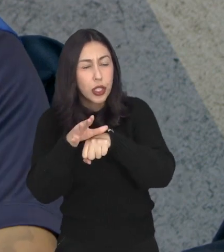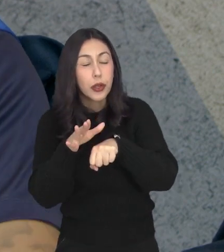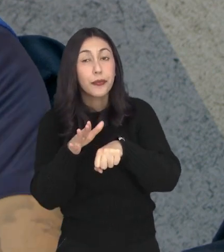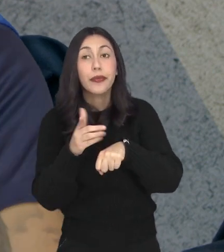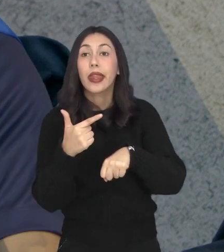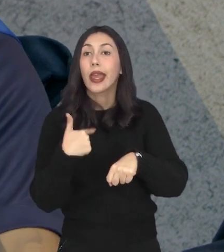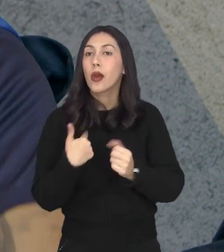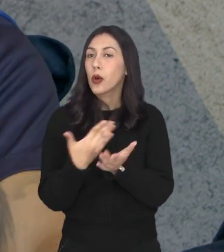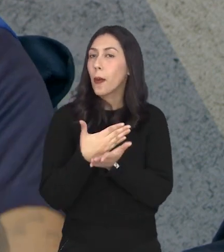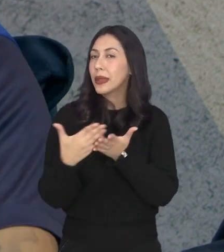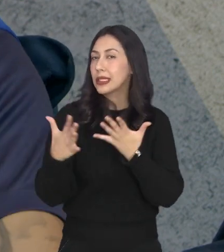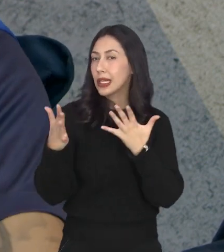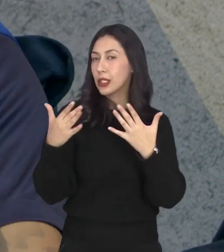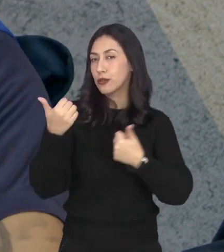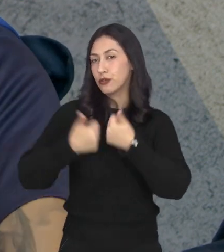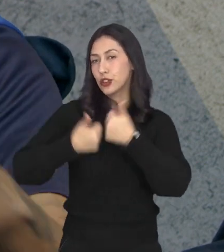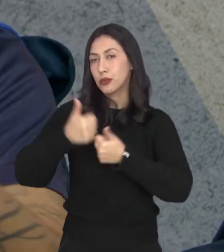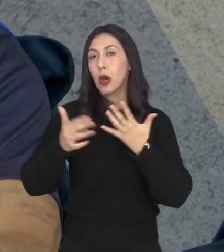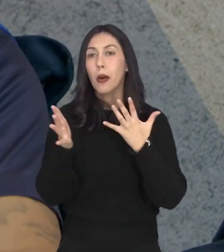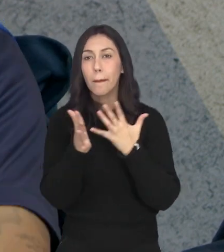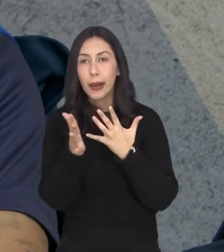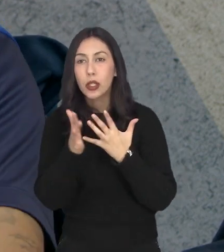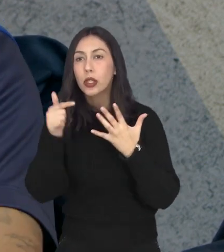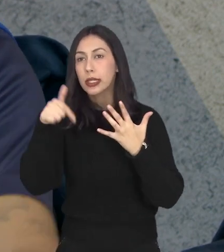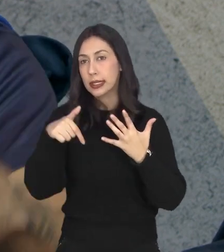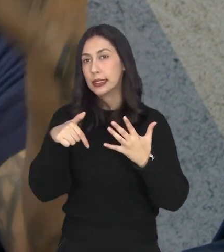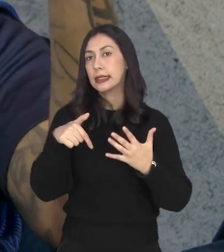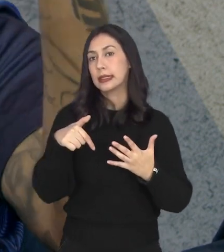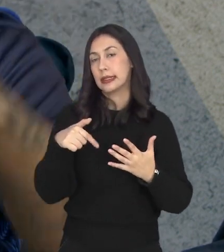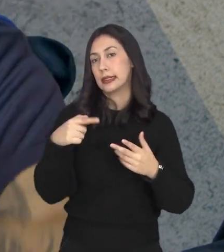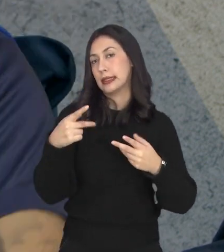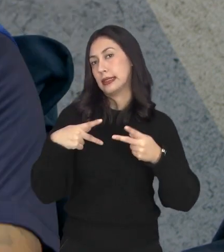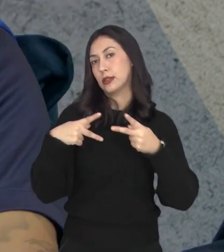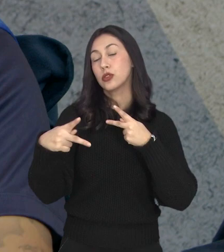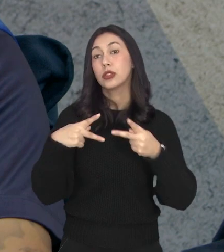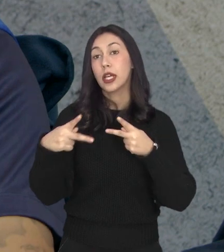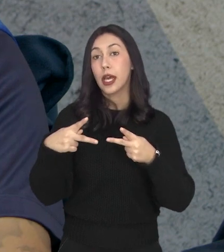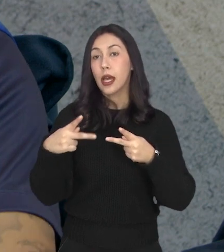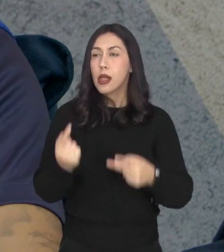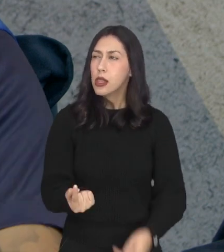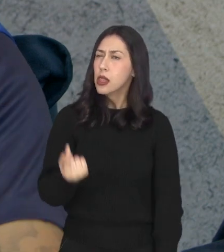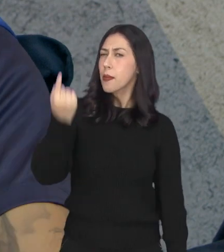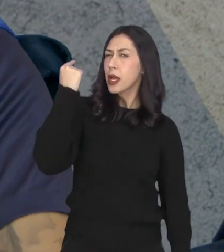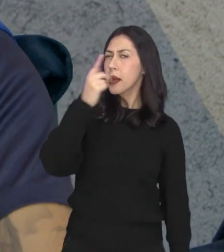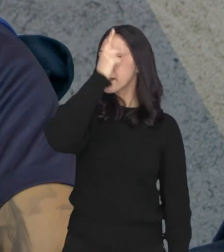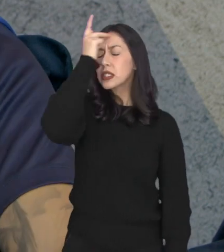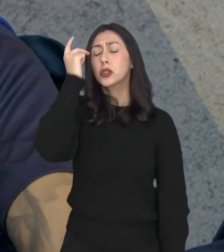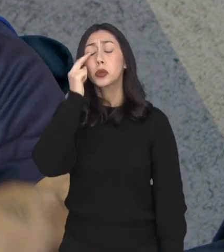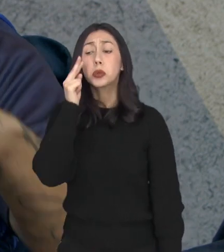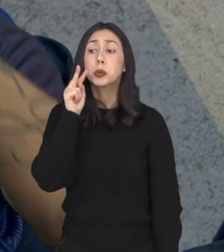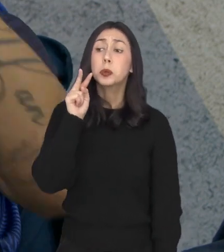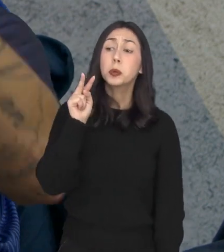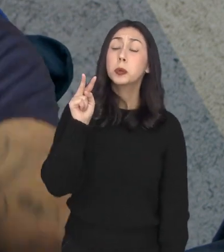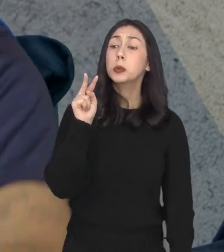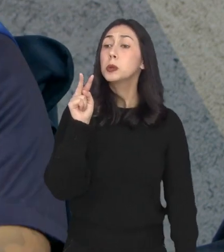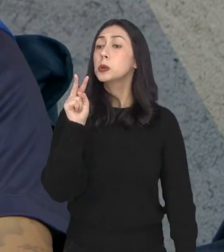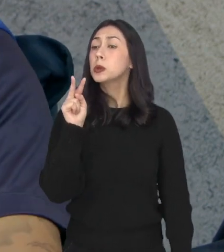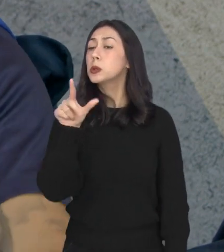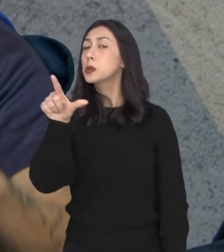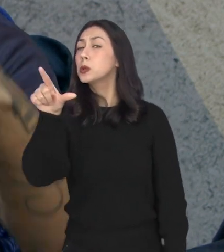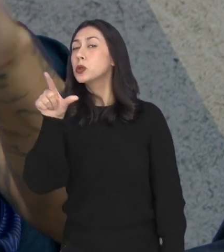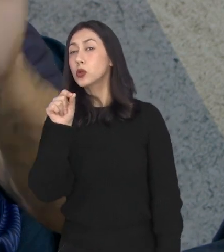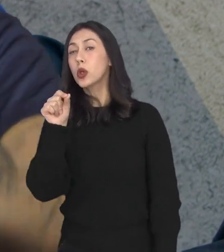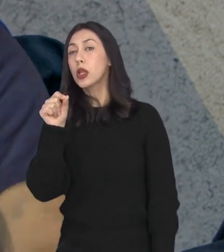eu estava jogando um futebol amador aqui na cidade, lá atrás, e o pessoal me olhou vendo o jogo e acabou me